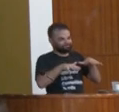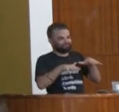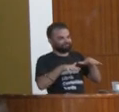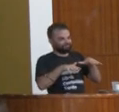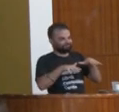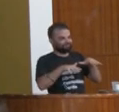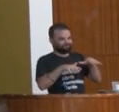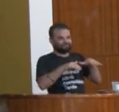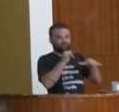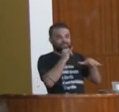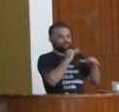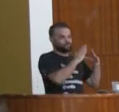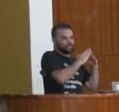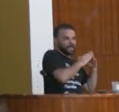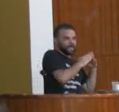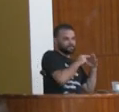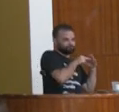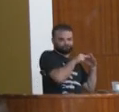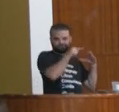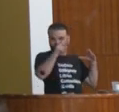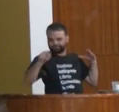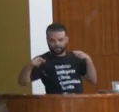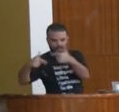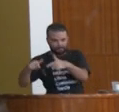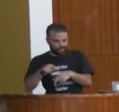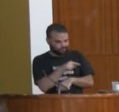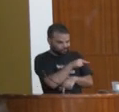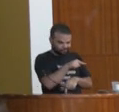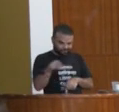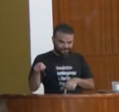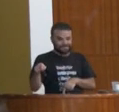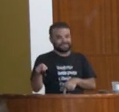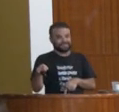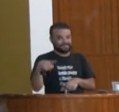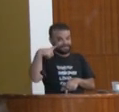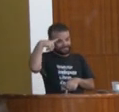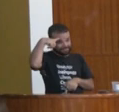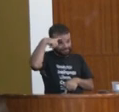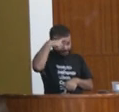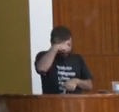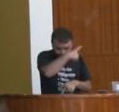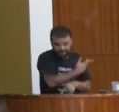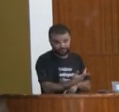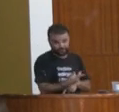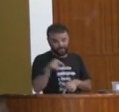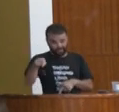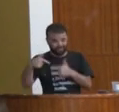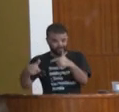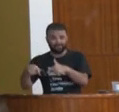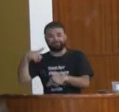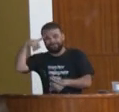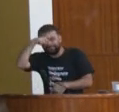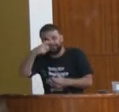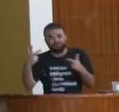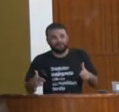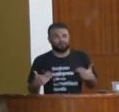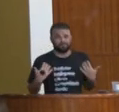até o trabalho, que a gente já sabe também, não vou nem comentar, porque é comum em todos